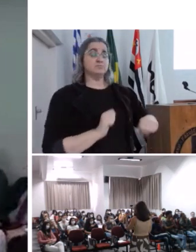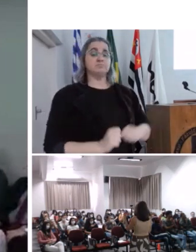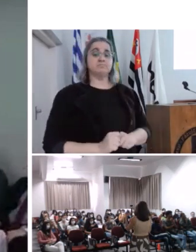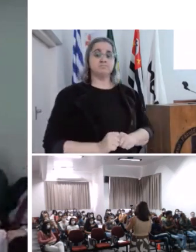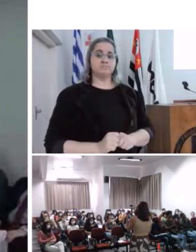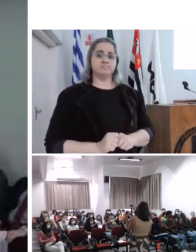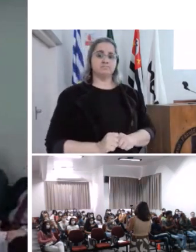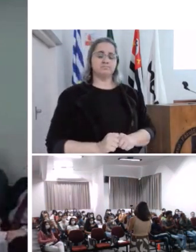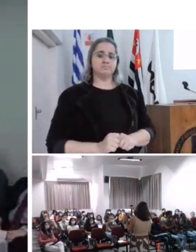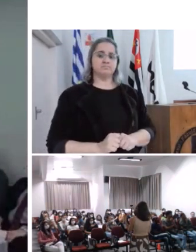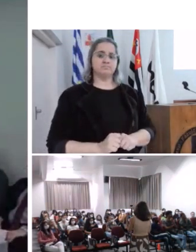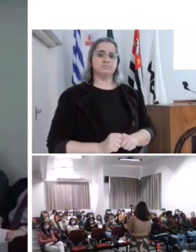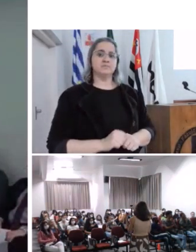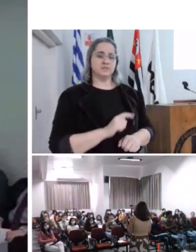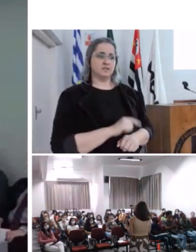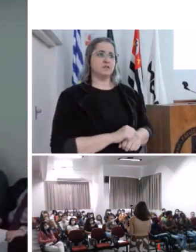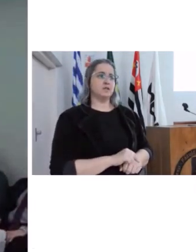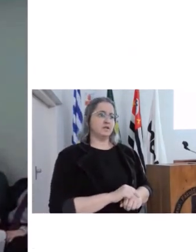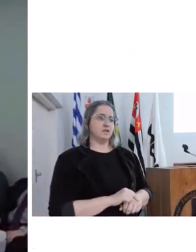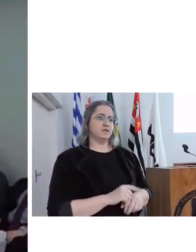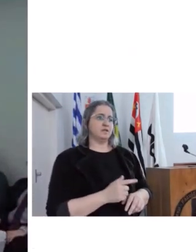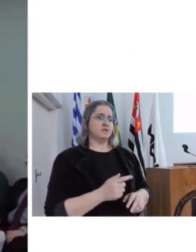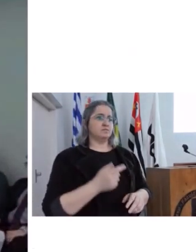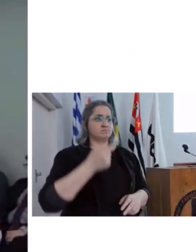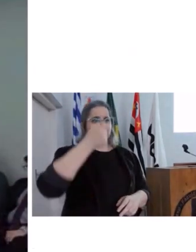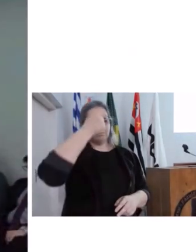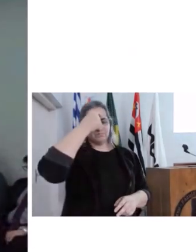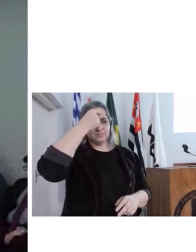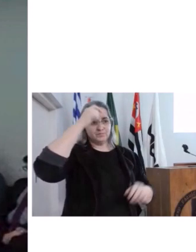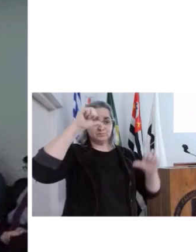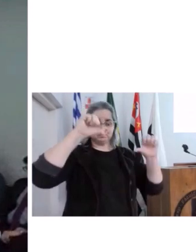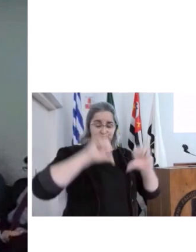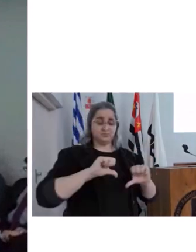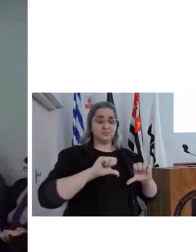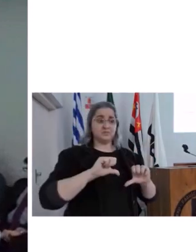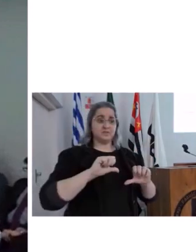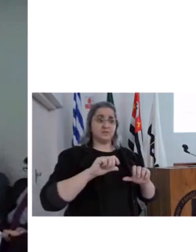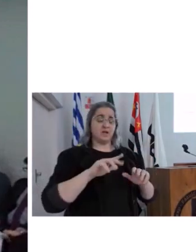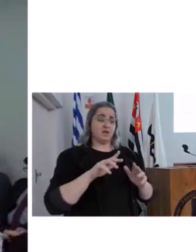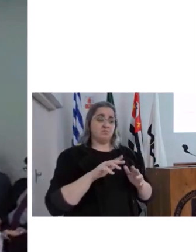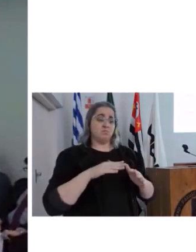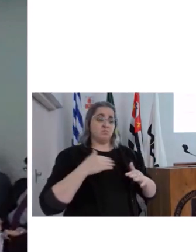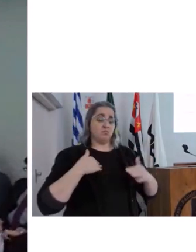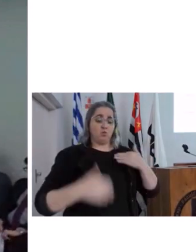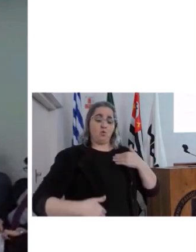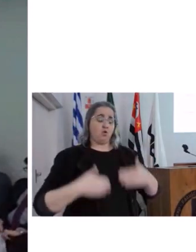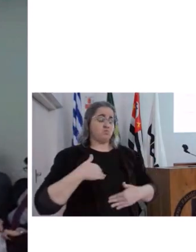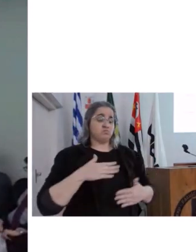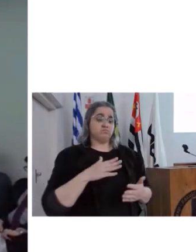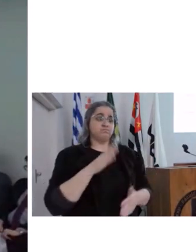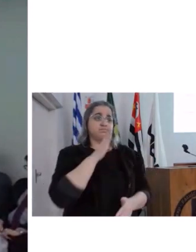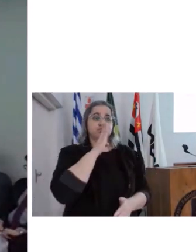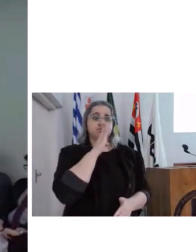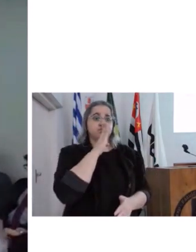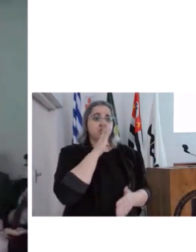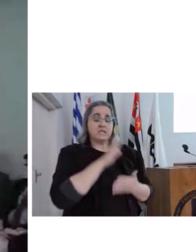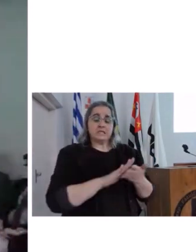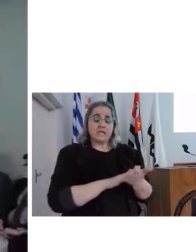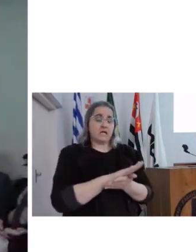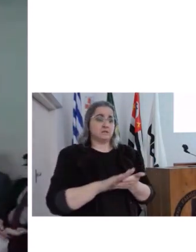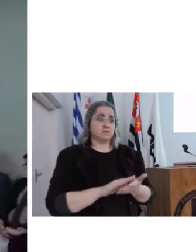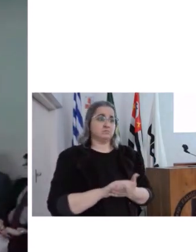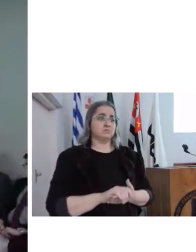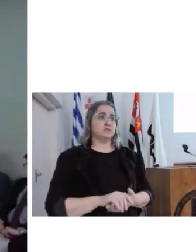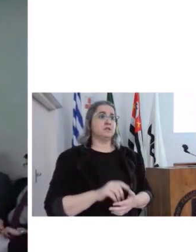de perda, né, do cognitivo, ele está num quadro vegetante, e ele tinha uma lesão em